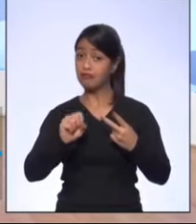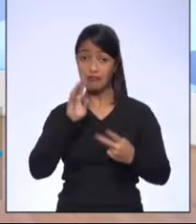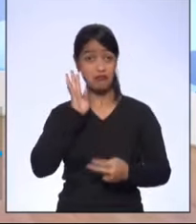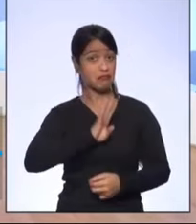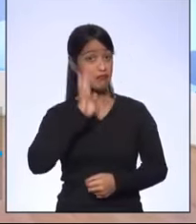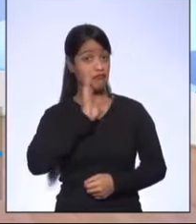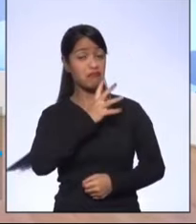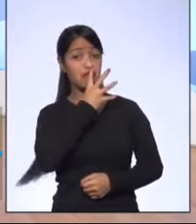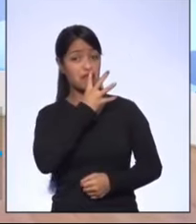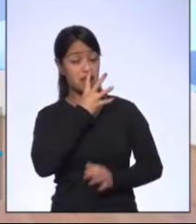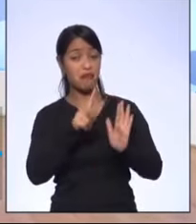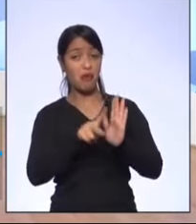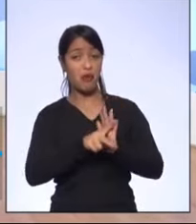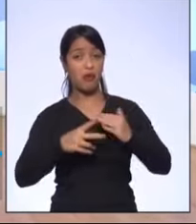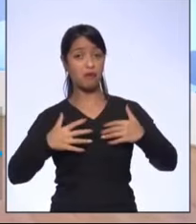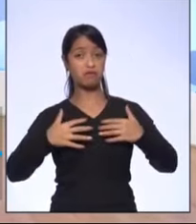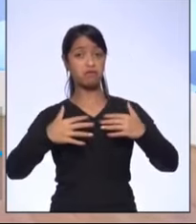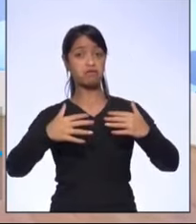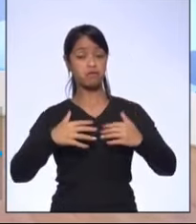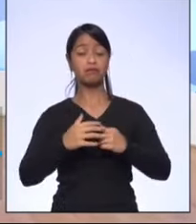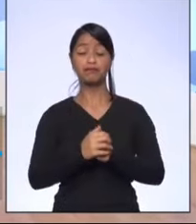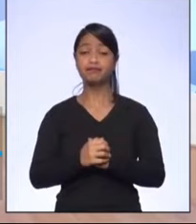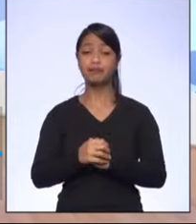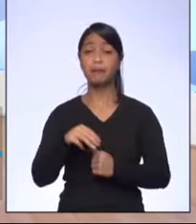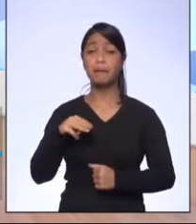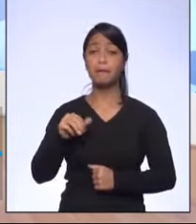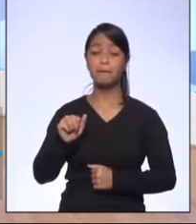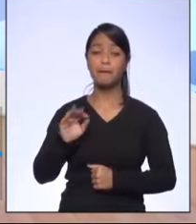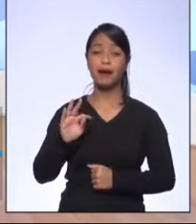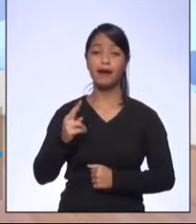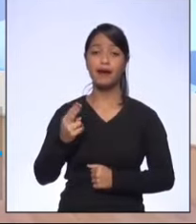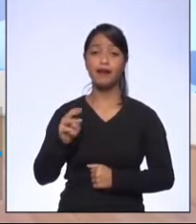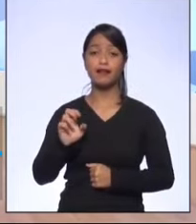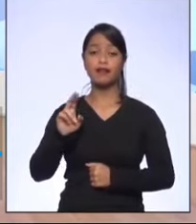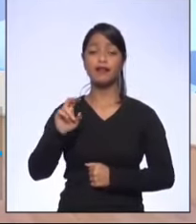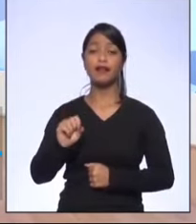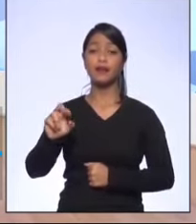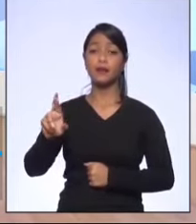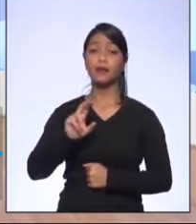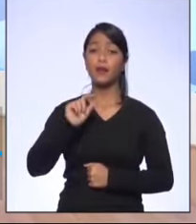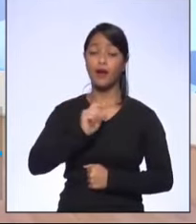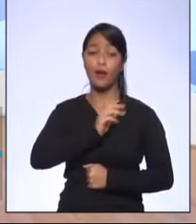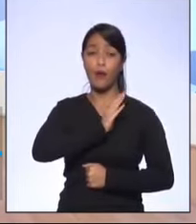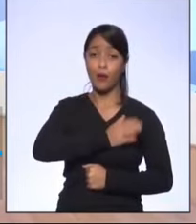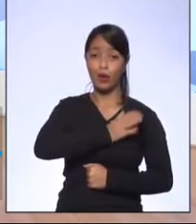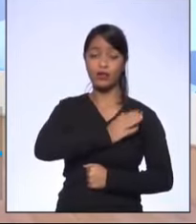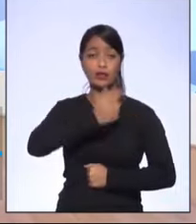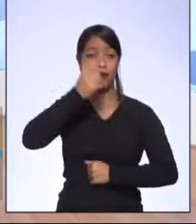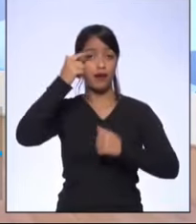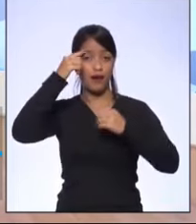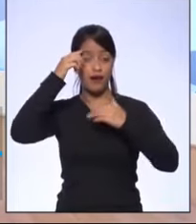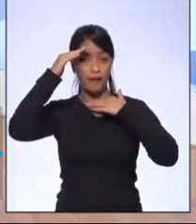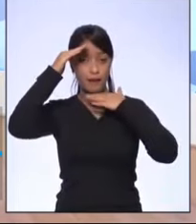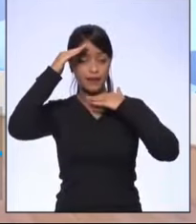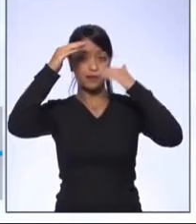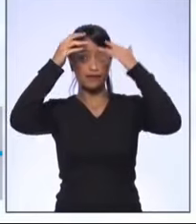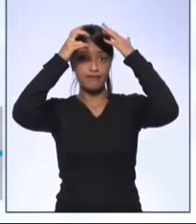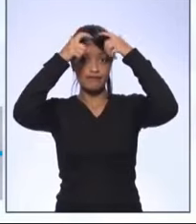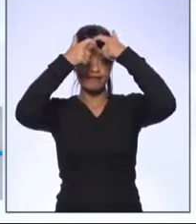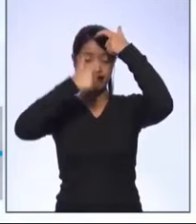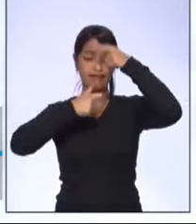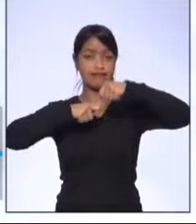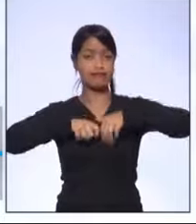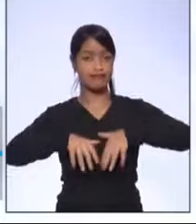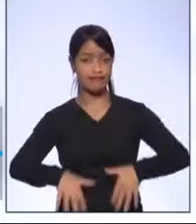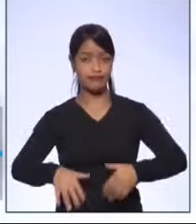Mateus, coração, cabeça, sistema nervoso. Muito bem. Pessoal, então assim, é mais ou menos isso, né? O